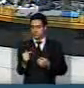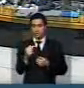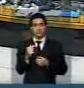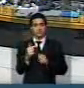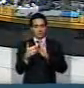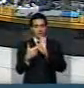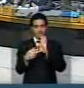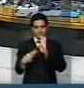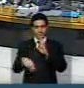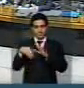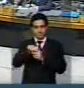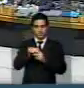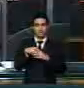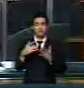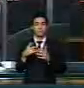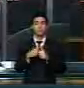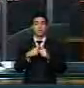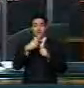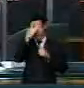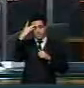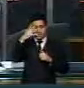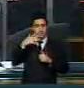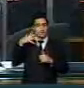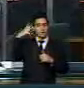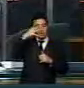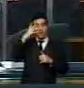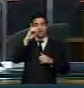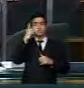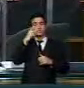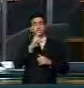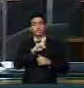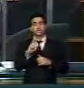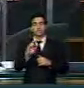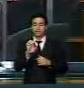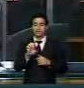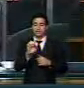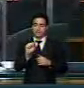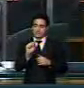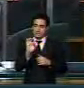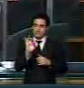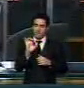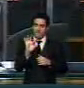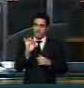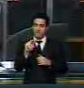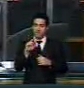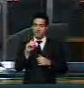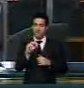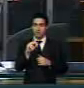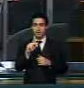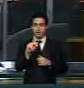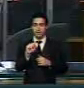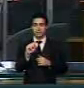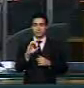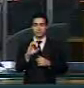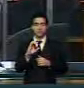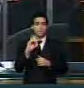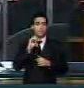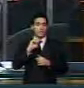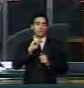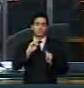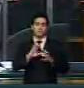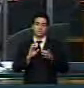Interno, passo para o primeiro orador inscrito, deputado Stefano Aguiar, do PSC de Minas Gerais. Vossa Excelência